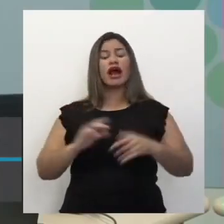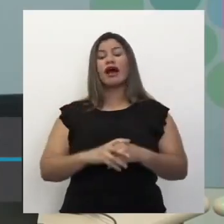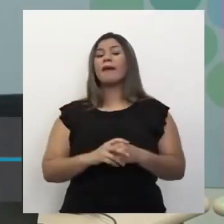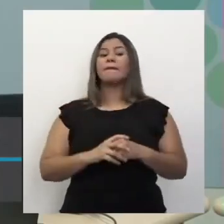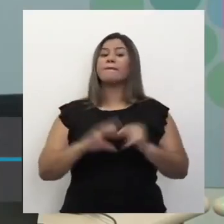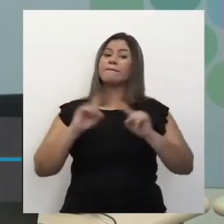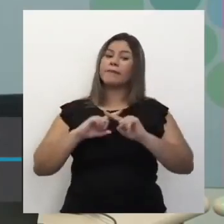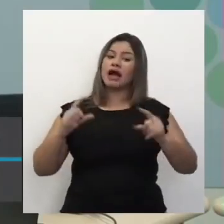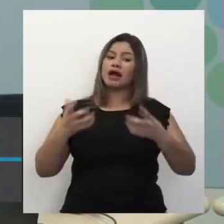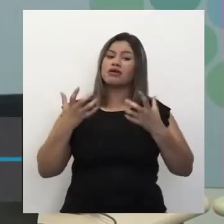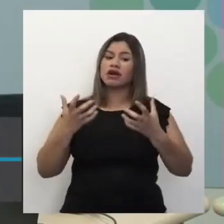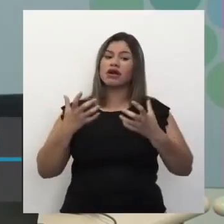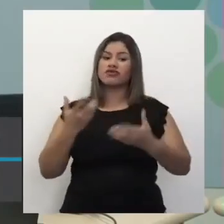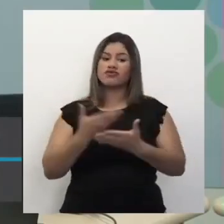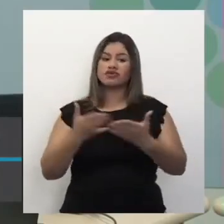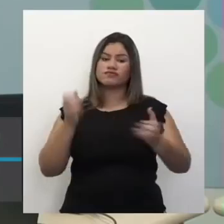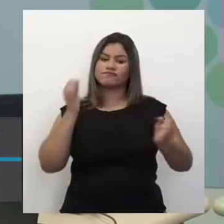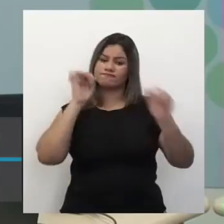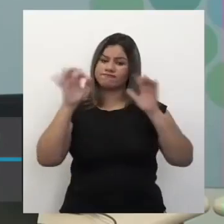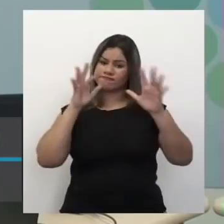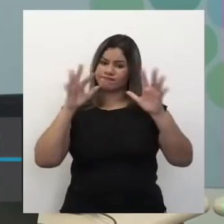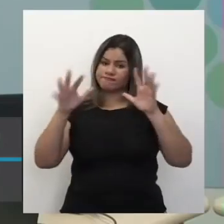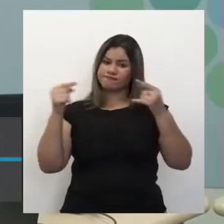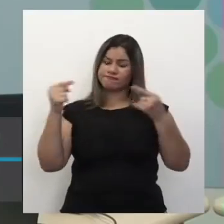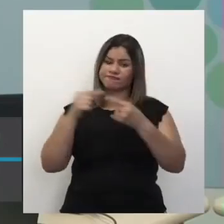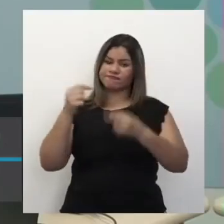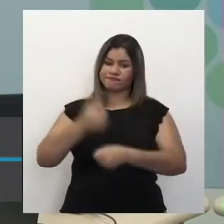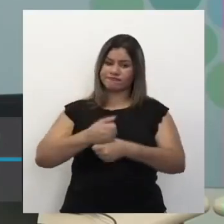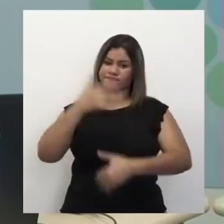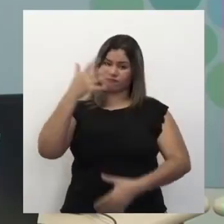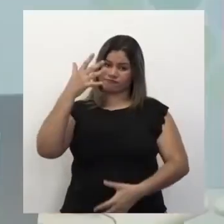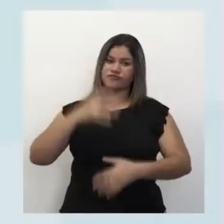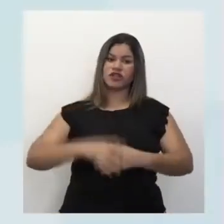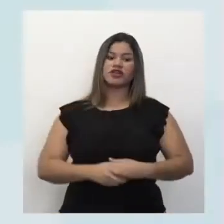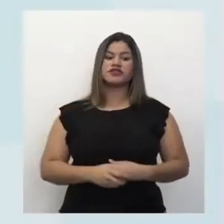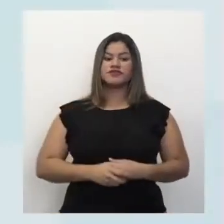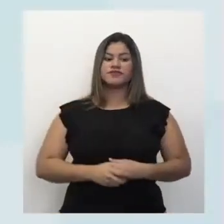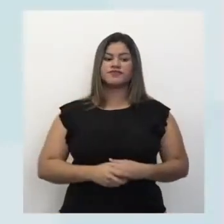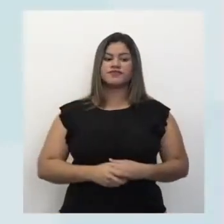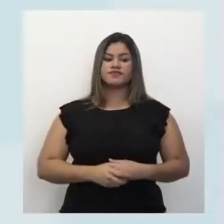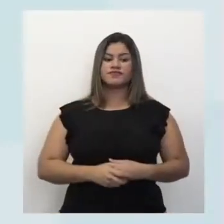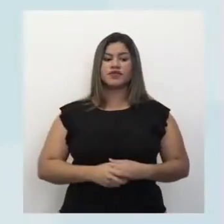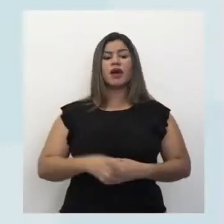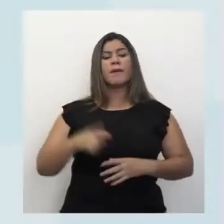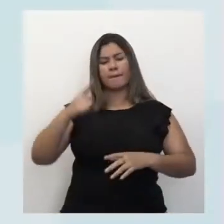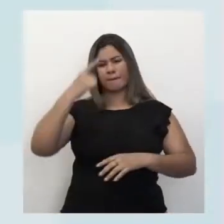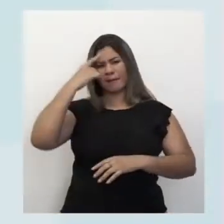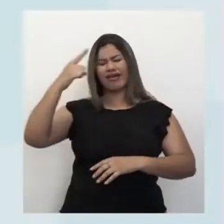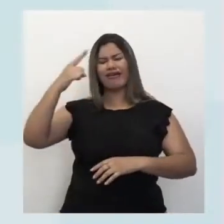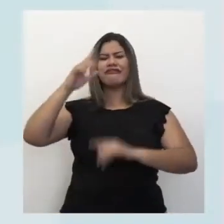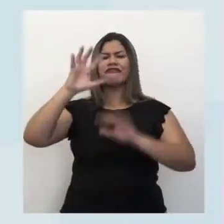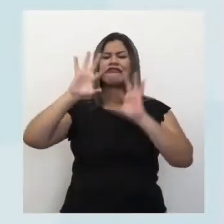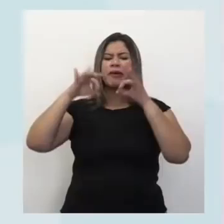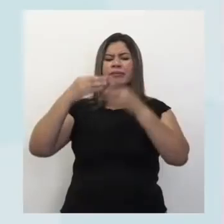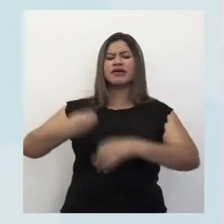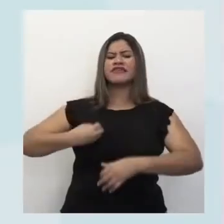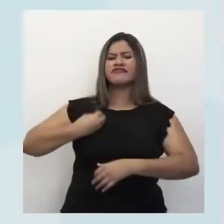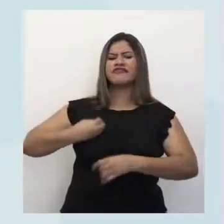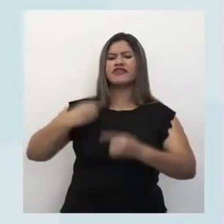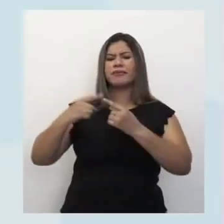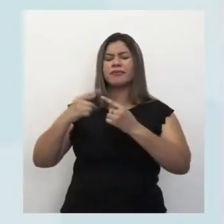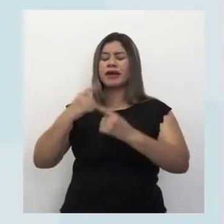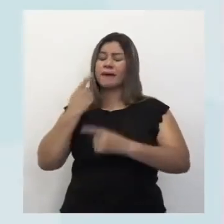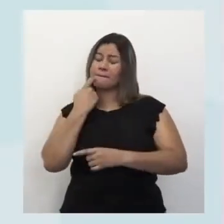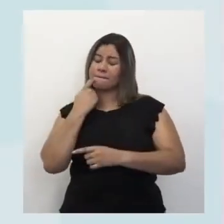que vocês coloquem aqui uma reflexão para mim aqui no chat. Tá? Então, assim, se nós pensarmos nas famílias que viviam da pesca